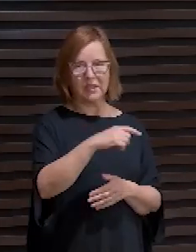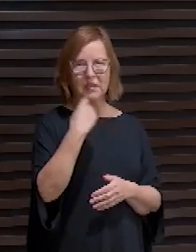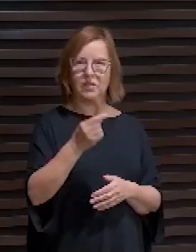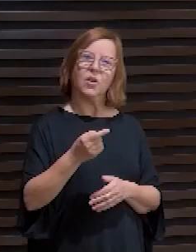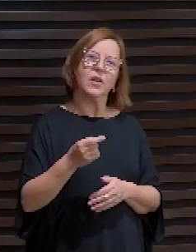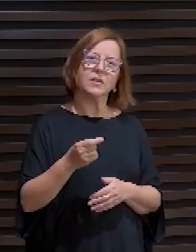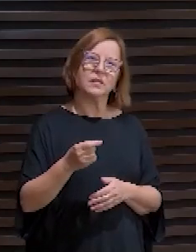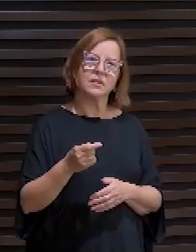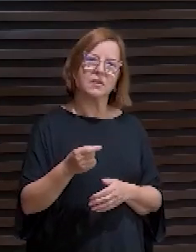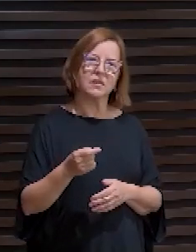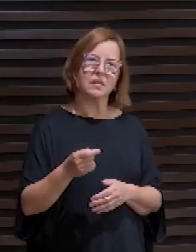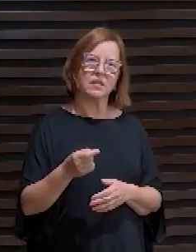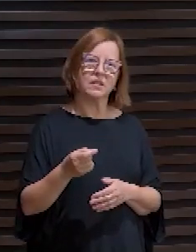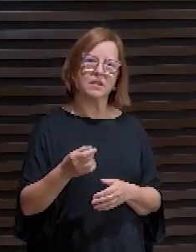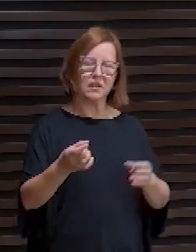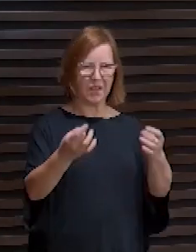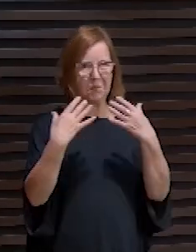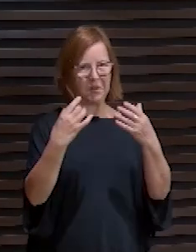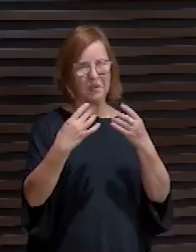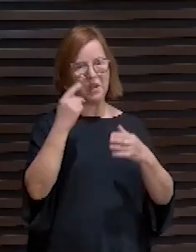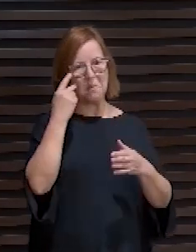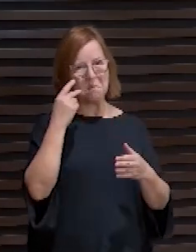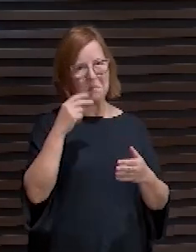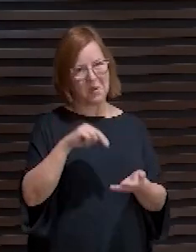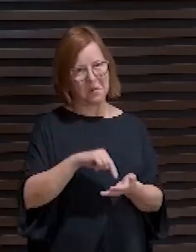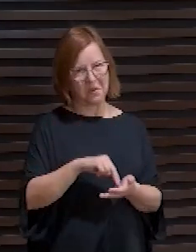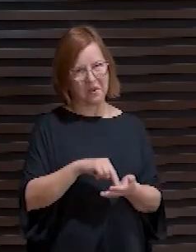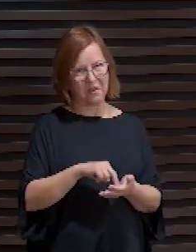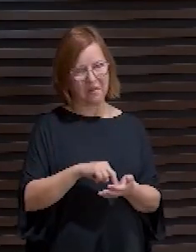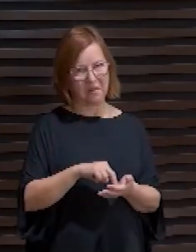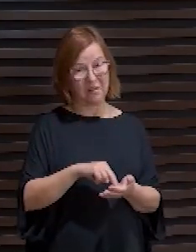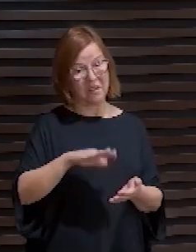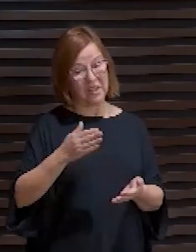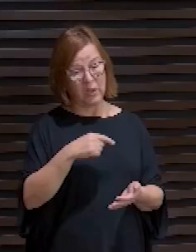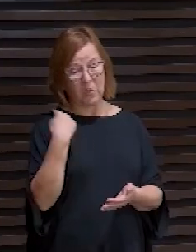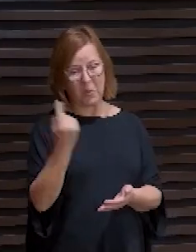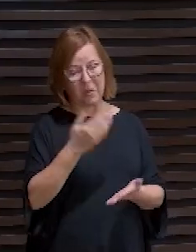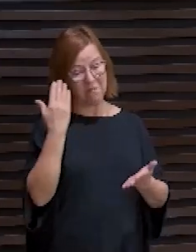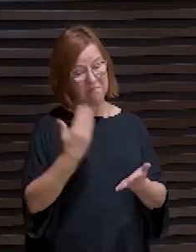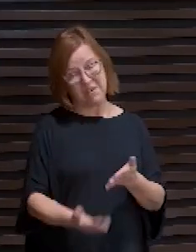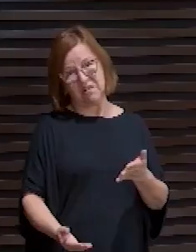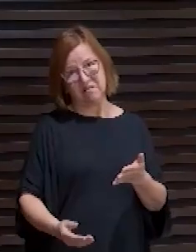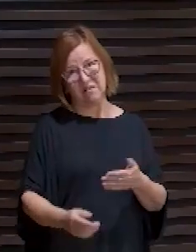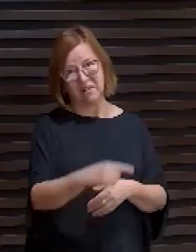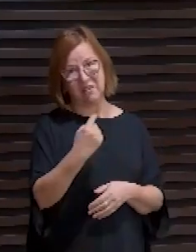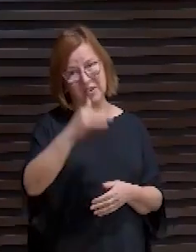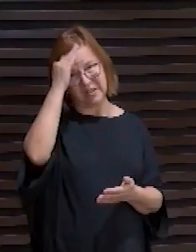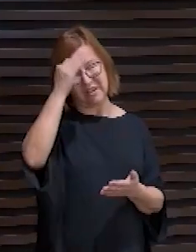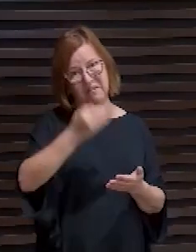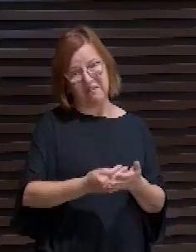nossos próprios recursos para preservar, iríamos naufragar em nossa fé. Isto é